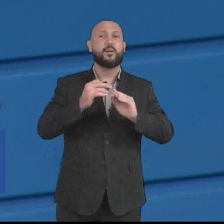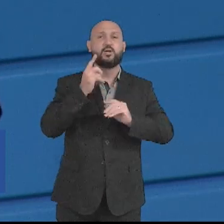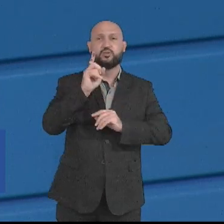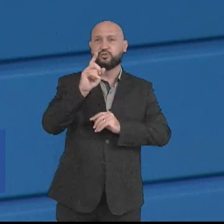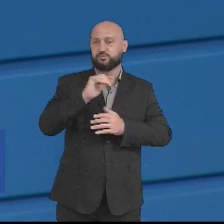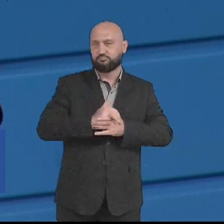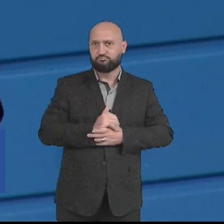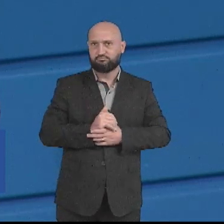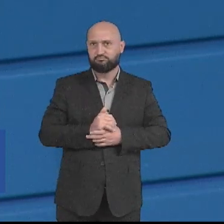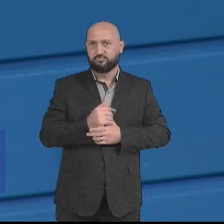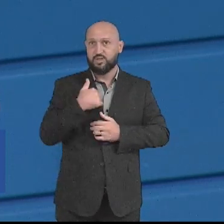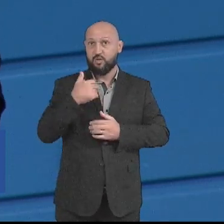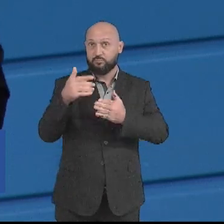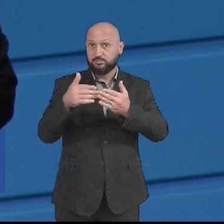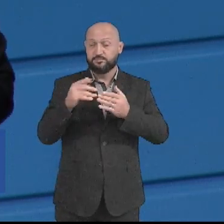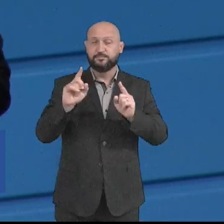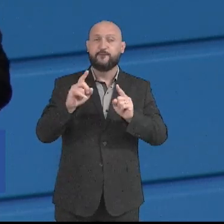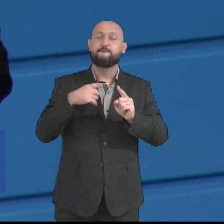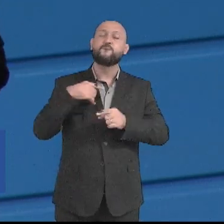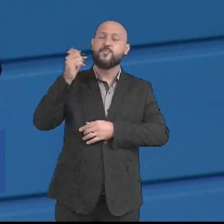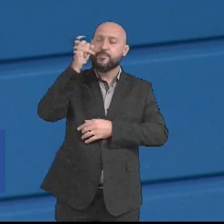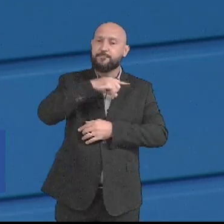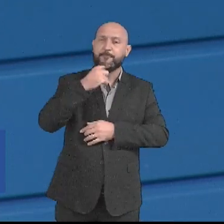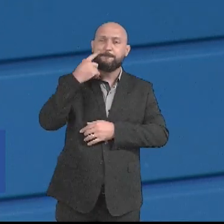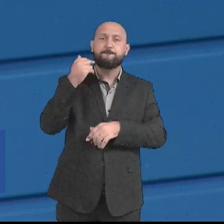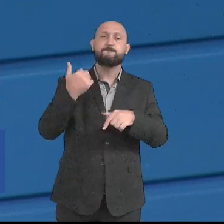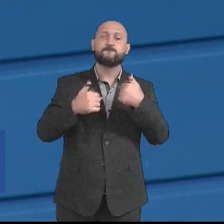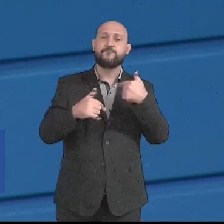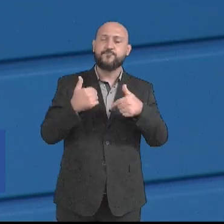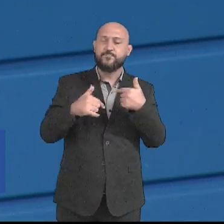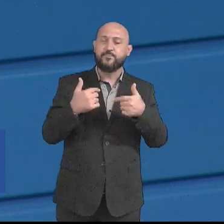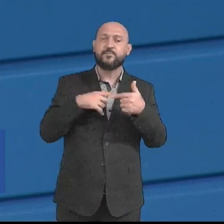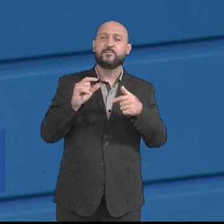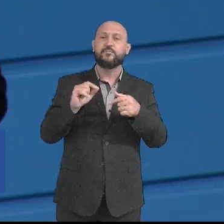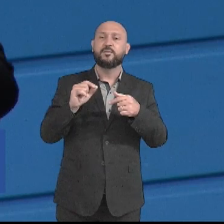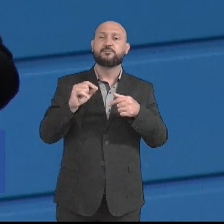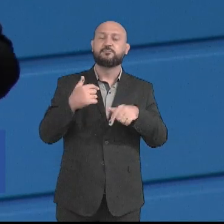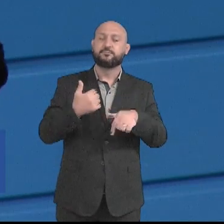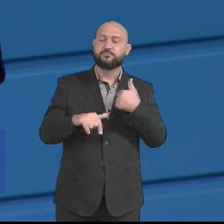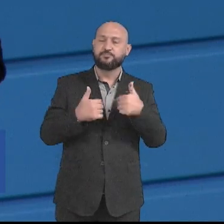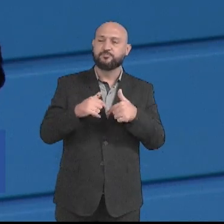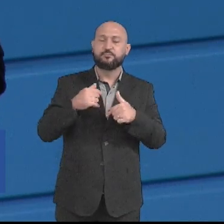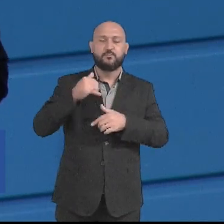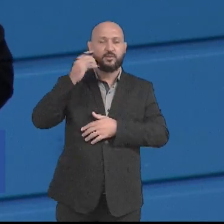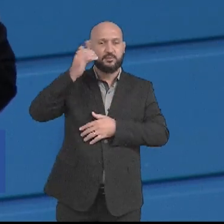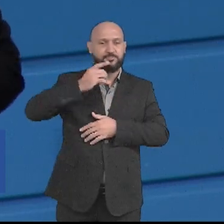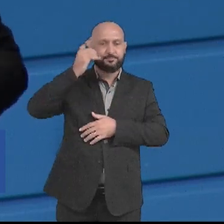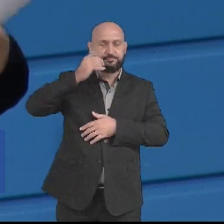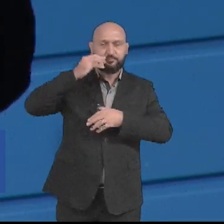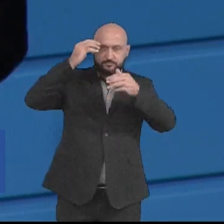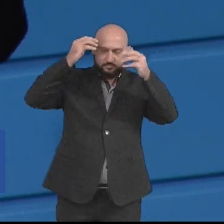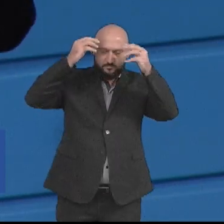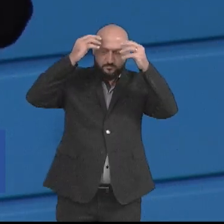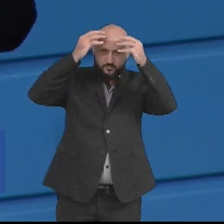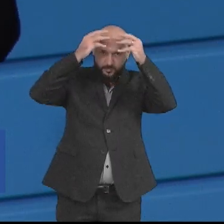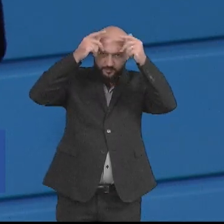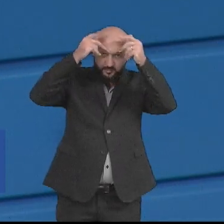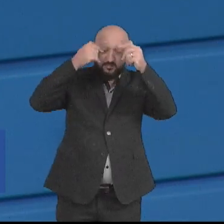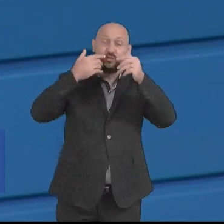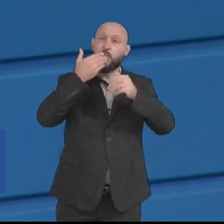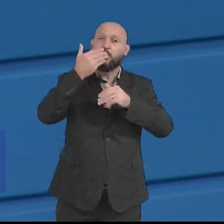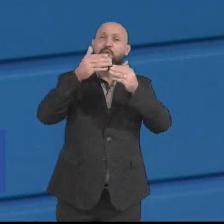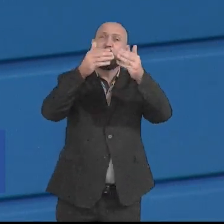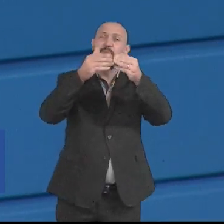atendidas. Então, fica difícil a gente trabalhar, fica difícil a gente atuar, deputado Paulo Duarte, quando a gente apresenta